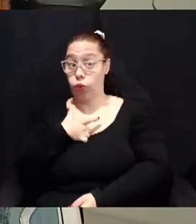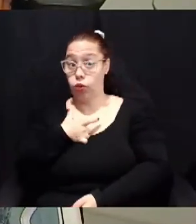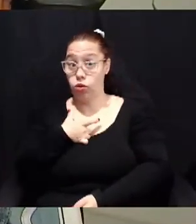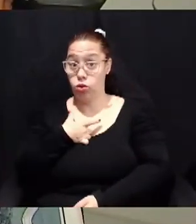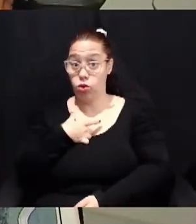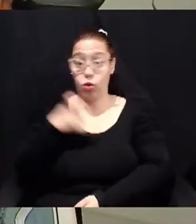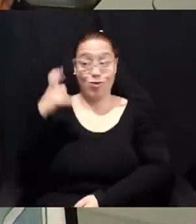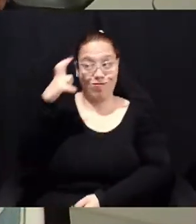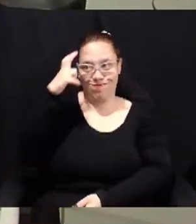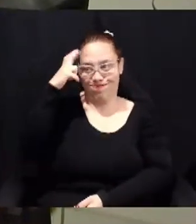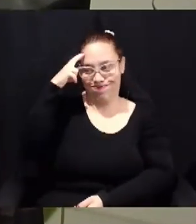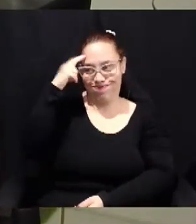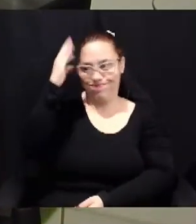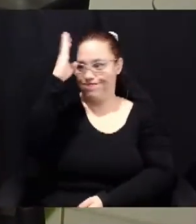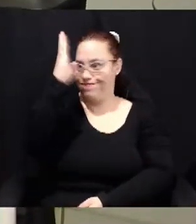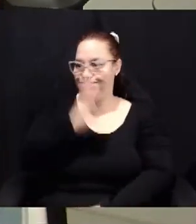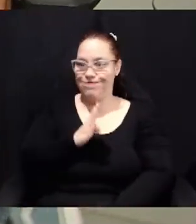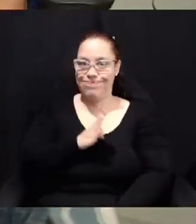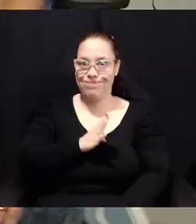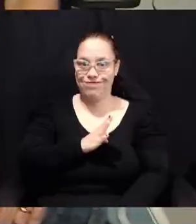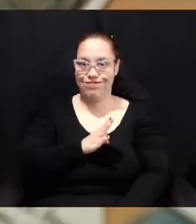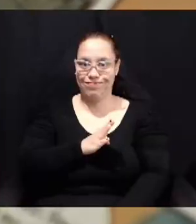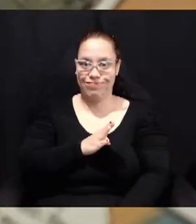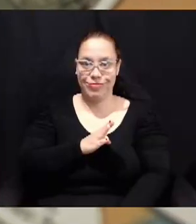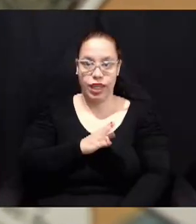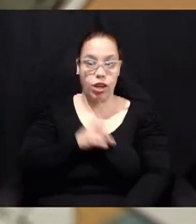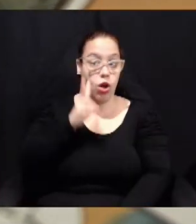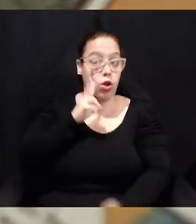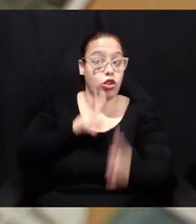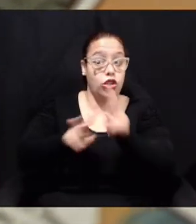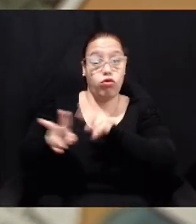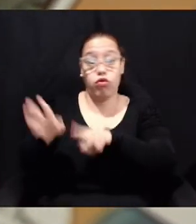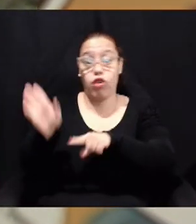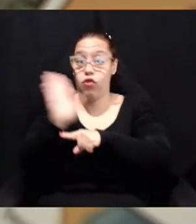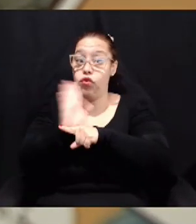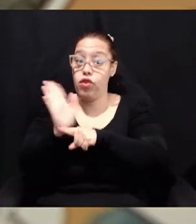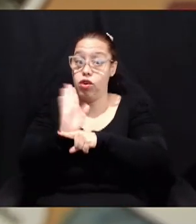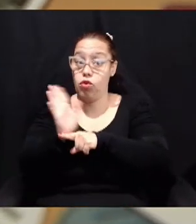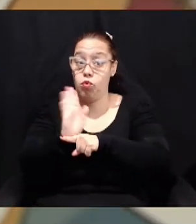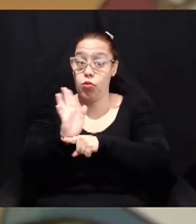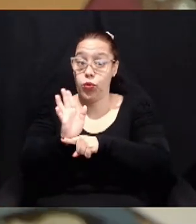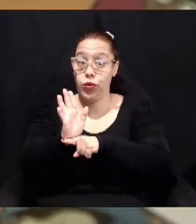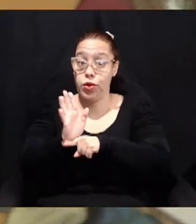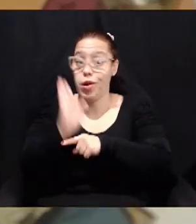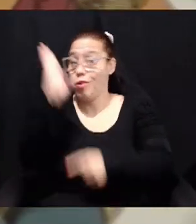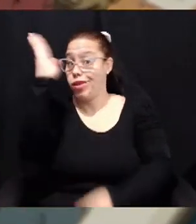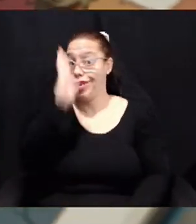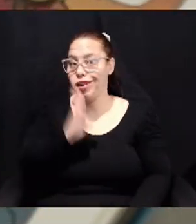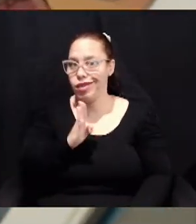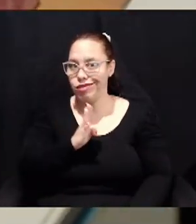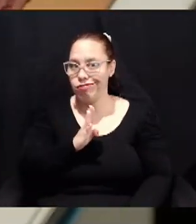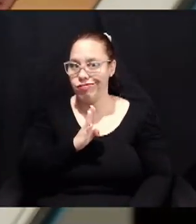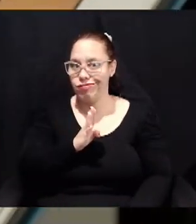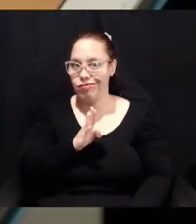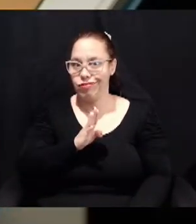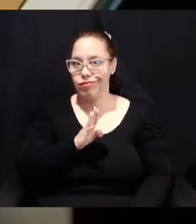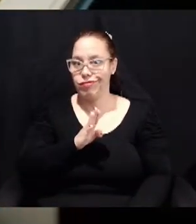cultura brasileira para os brasileiros, assim, da gente ver filme nacional, a gente consumir quadrinho brasileiro, da gente ter que as